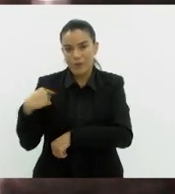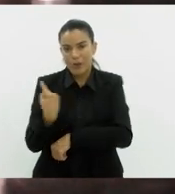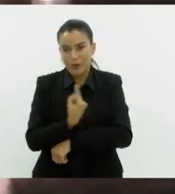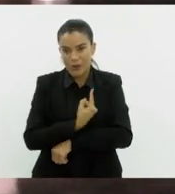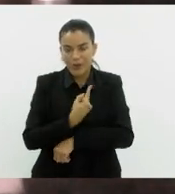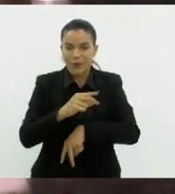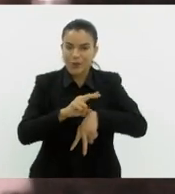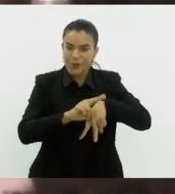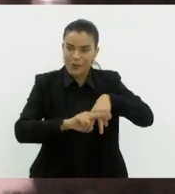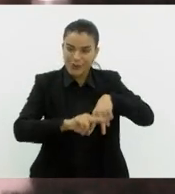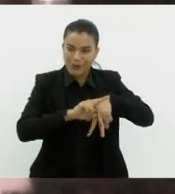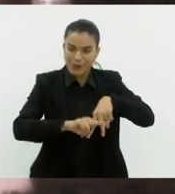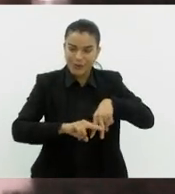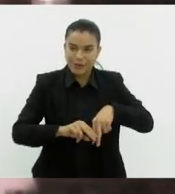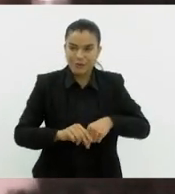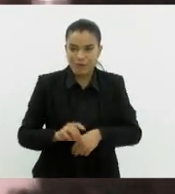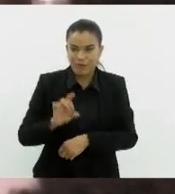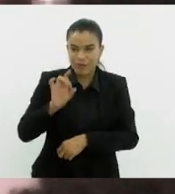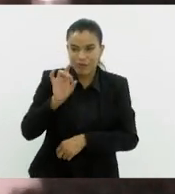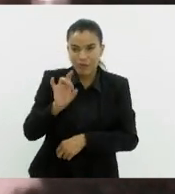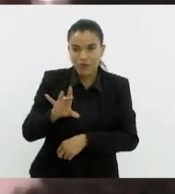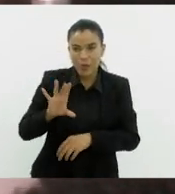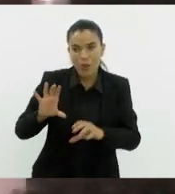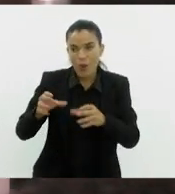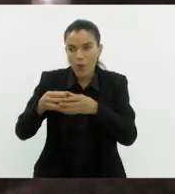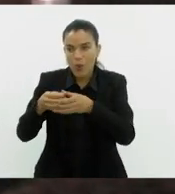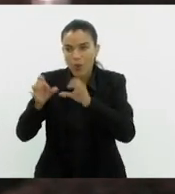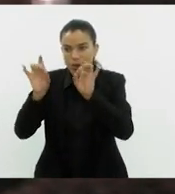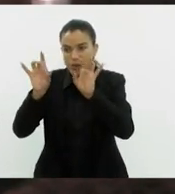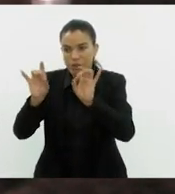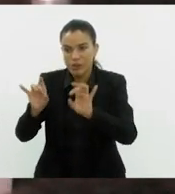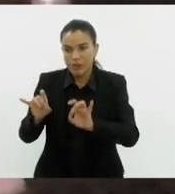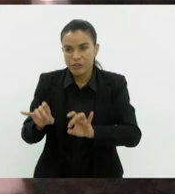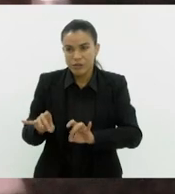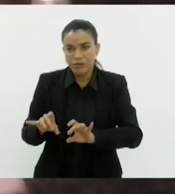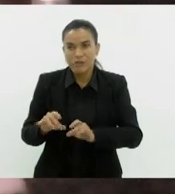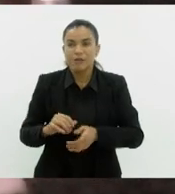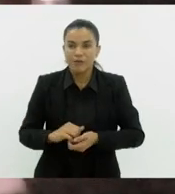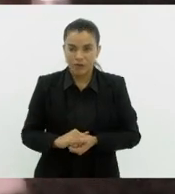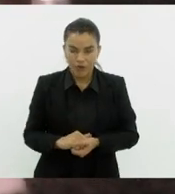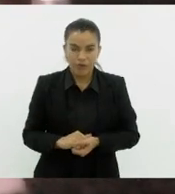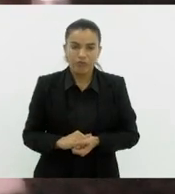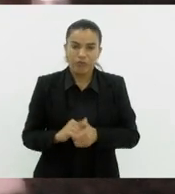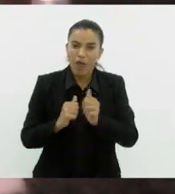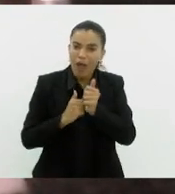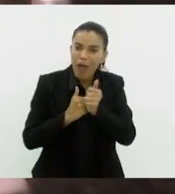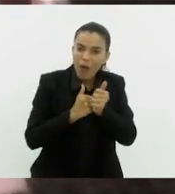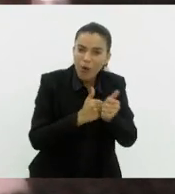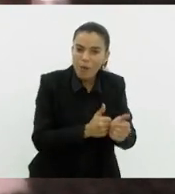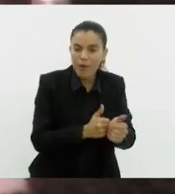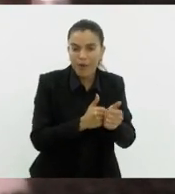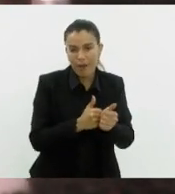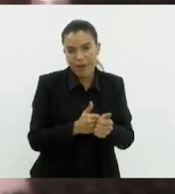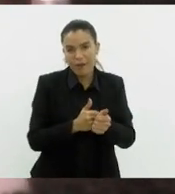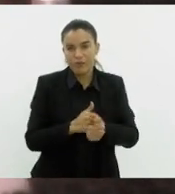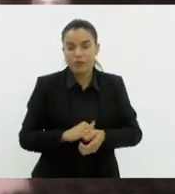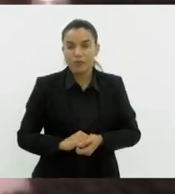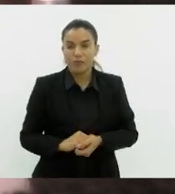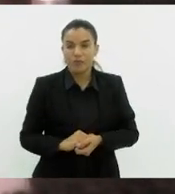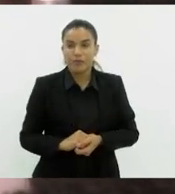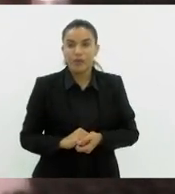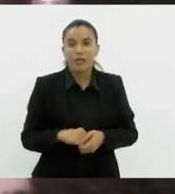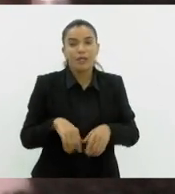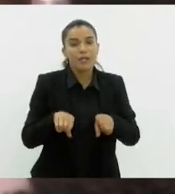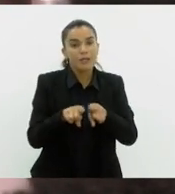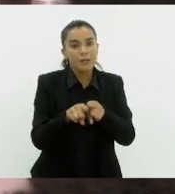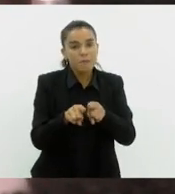todes, e todas, e não somente para um grupo específico, como a gente tem acompanhado determinados encaminhamentos. E, para